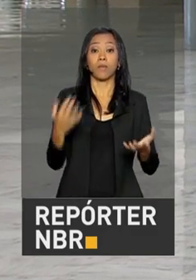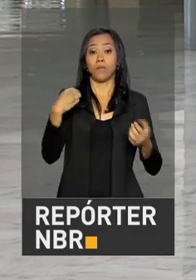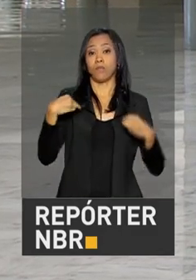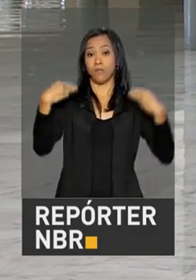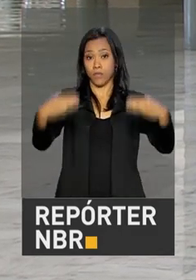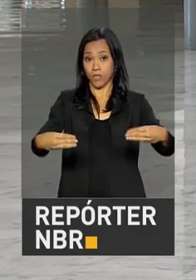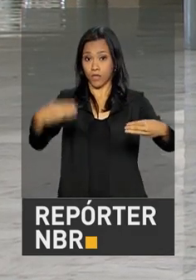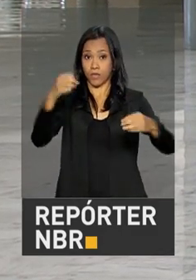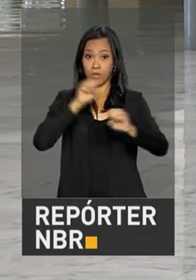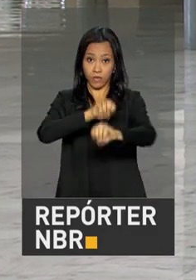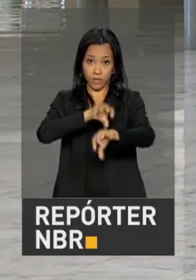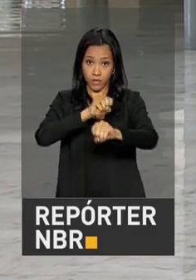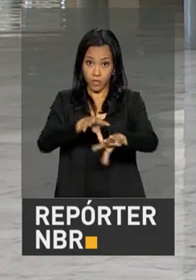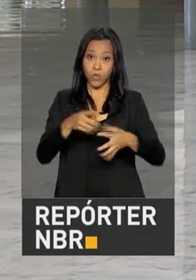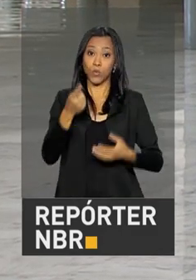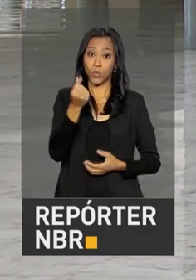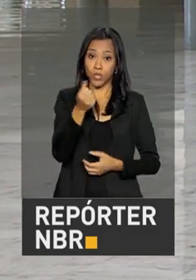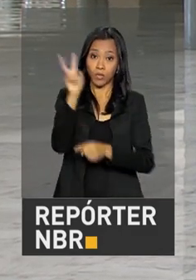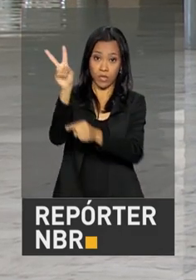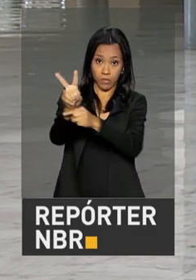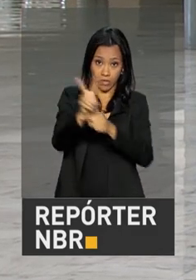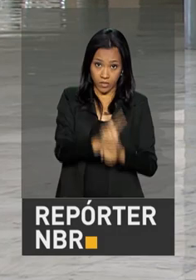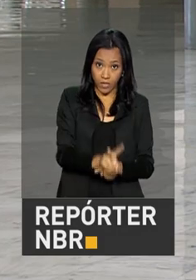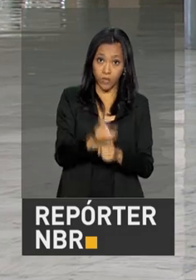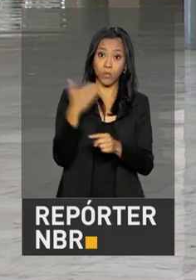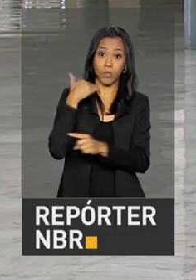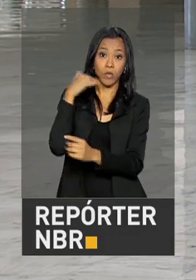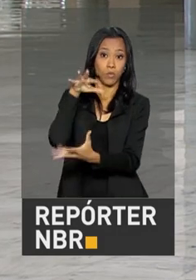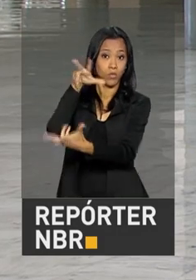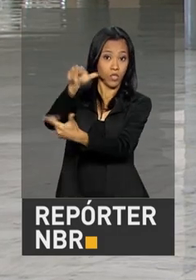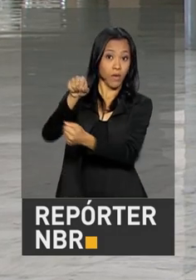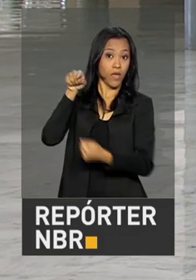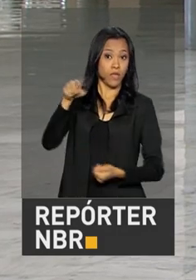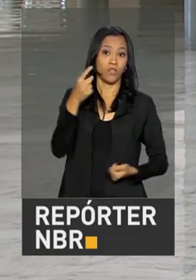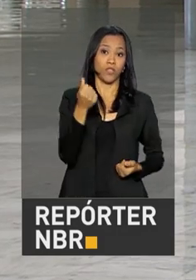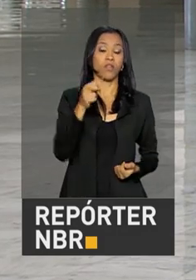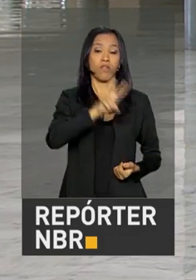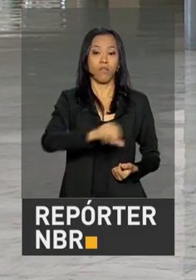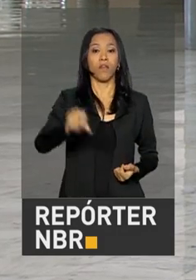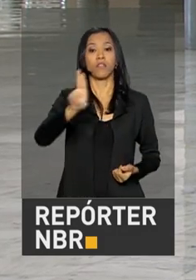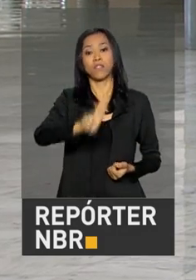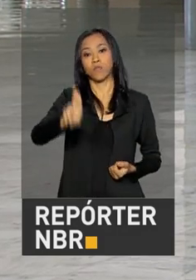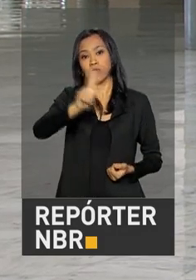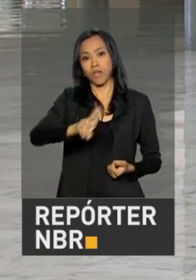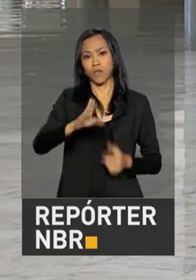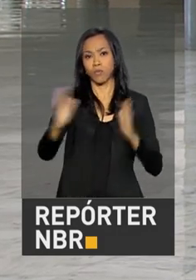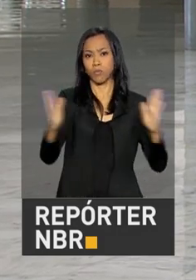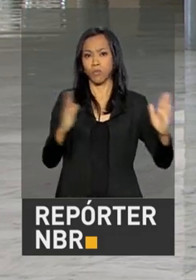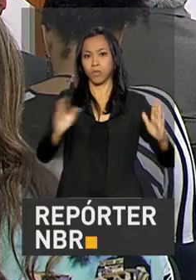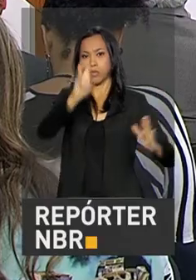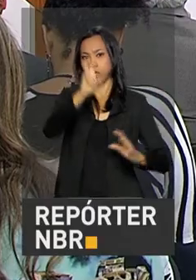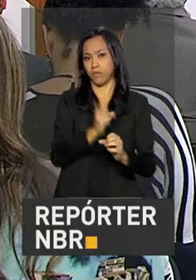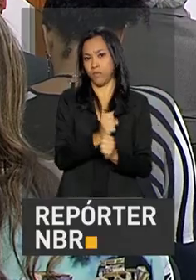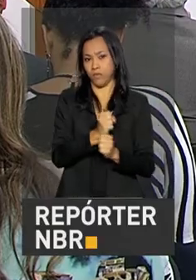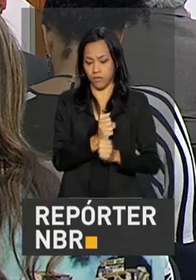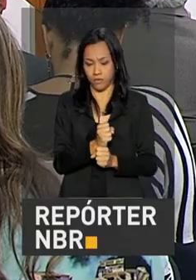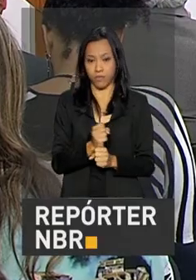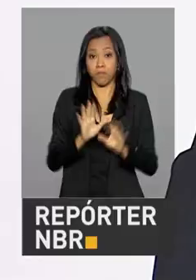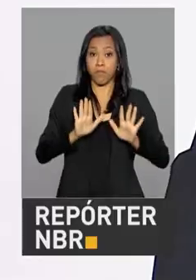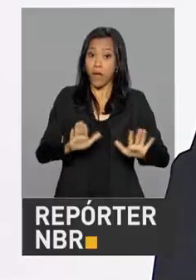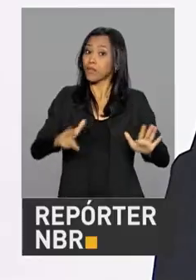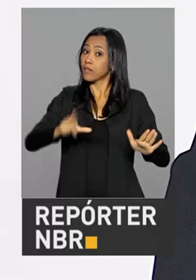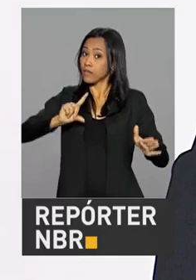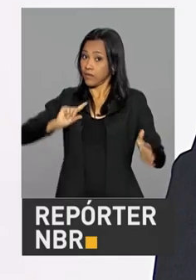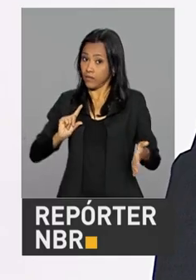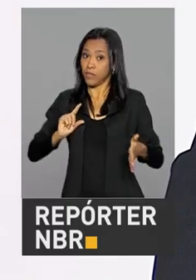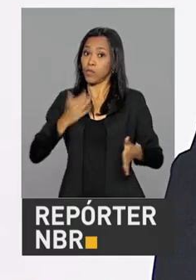Educação, os recursos emprestados junto ao Banco Mundial vão ser utilizados nos próximos 5 anos. Mas, antes,